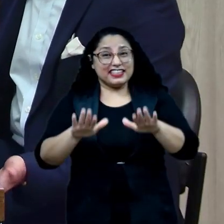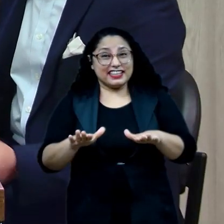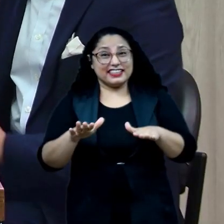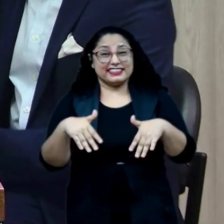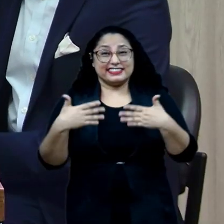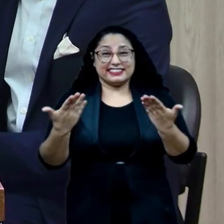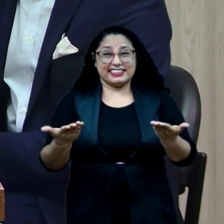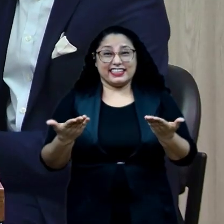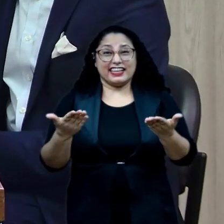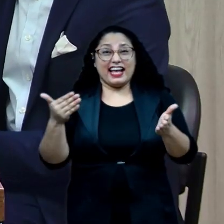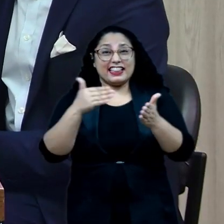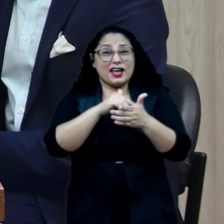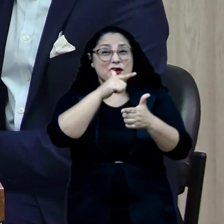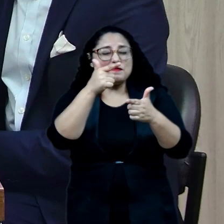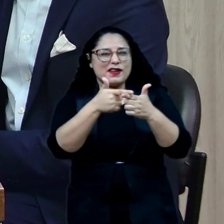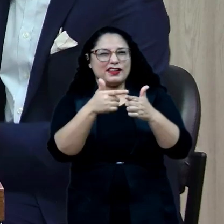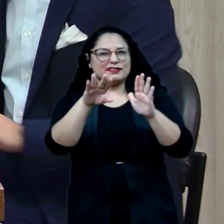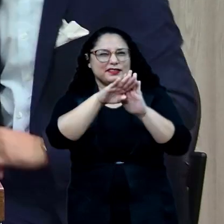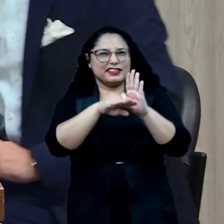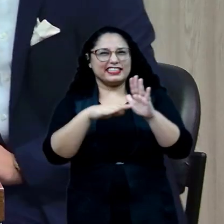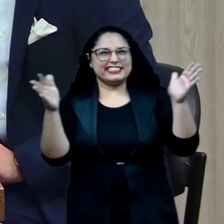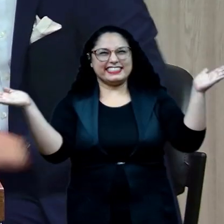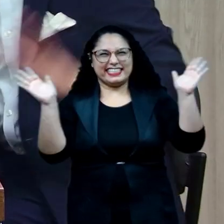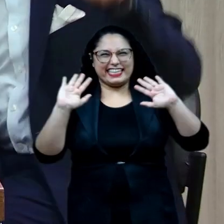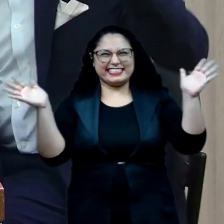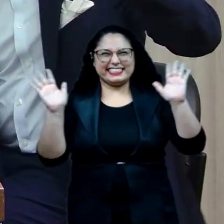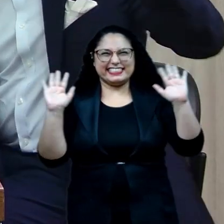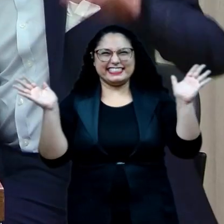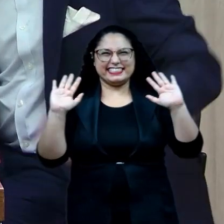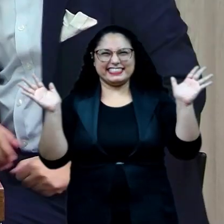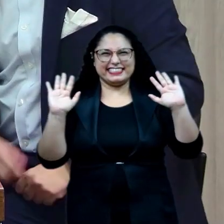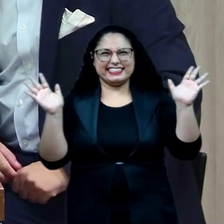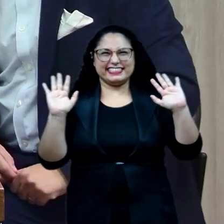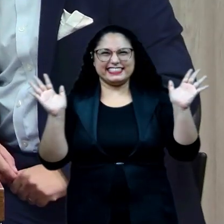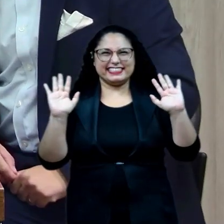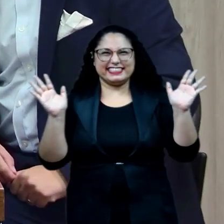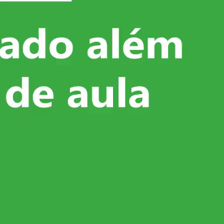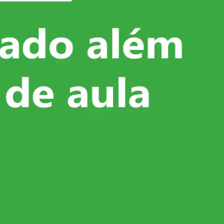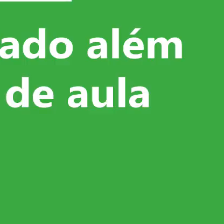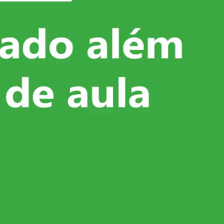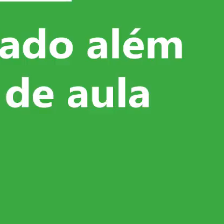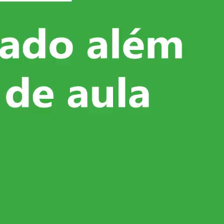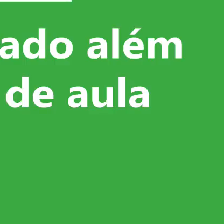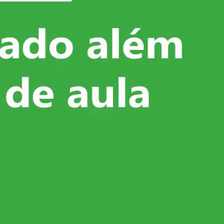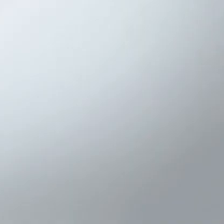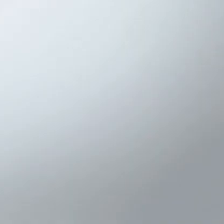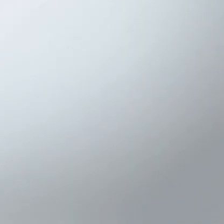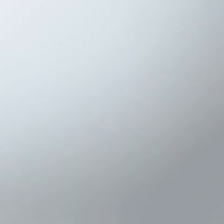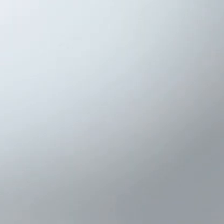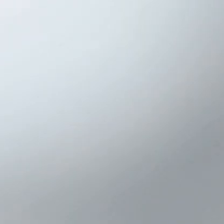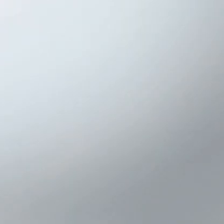aqui então e até o próximo episódio. Tchau, tchau.